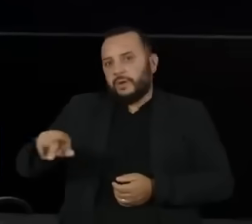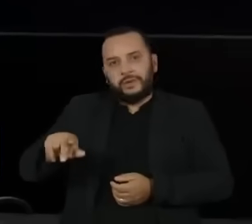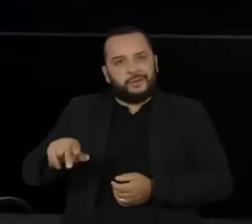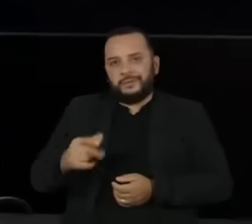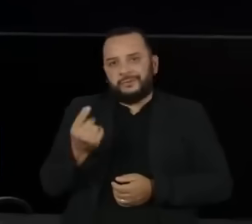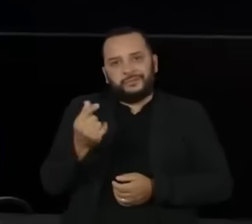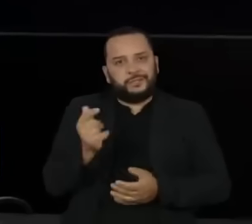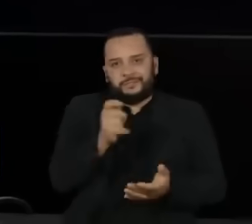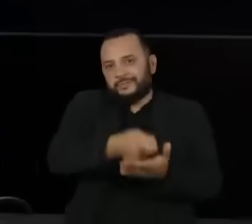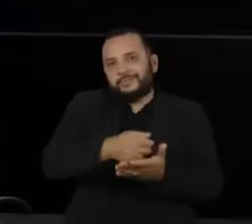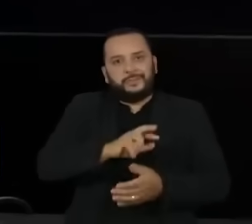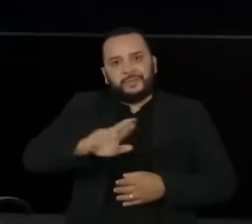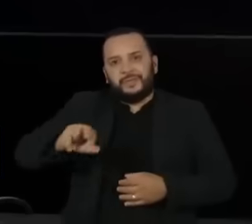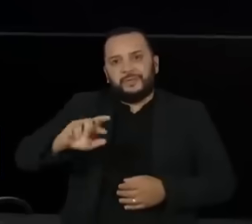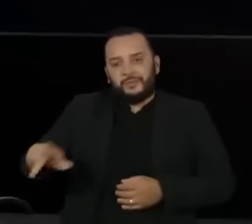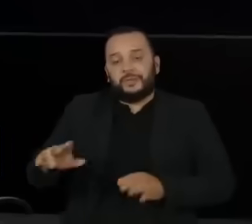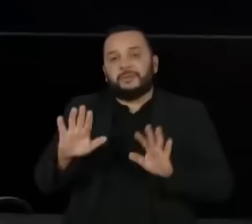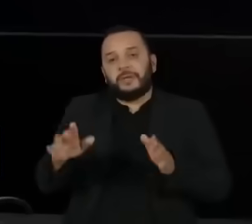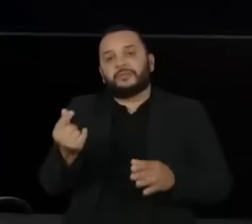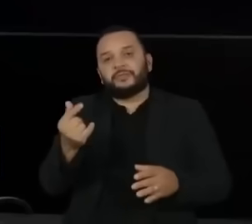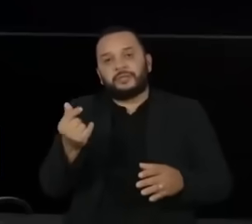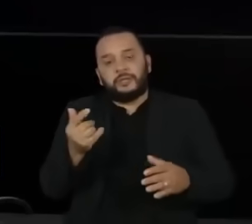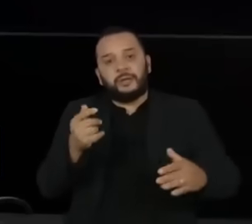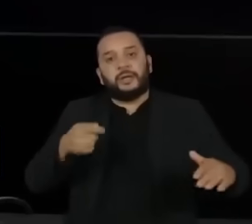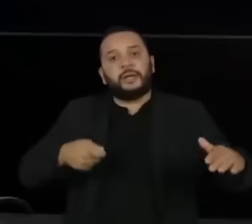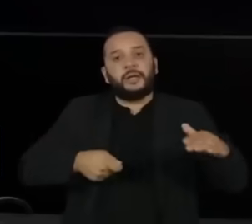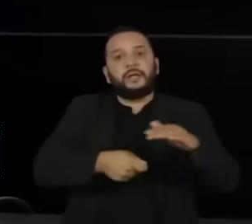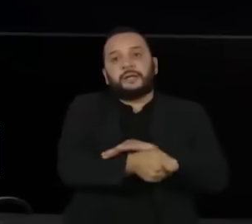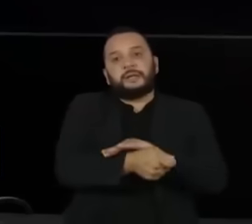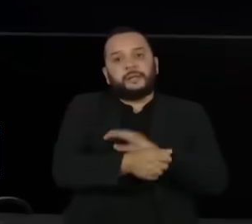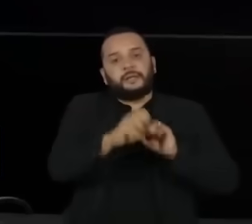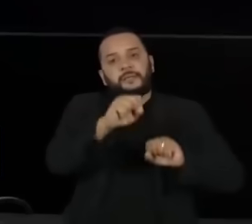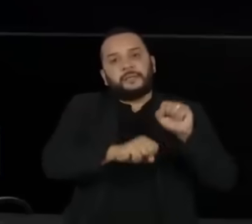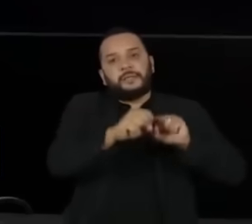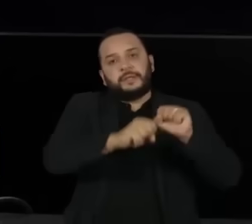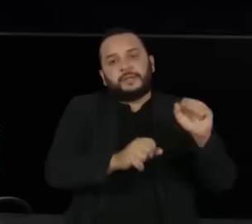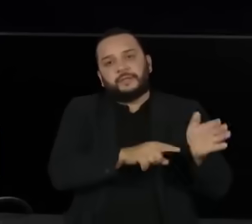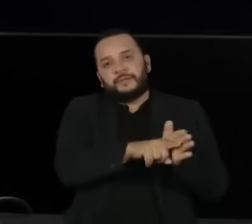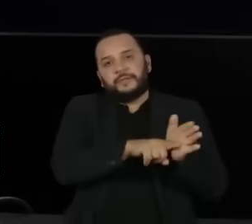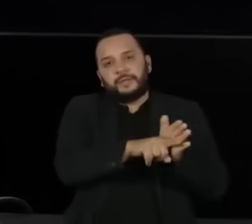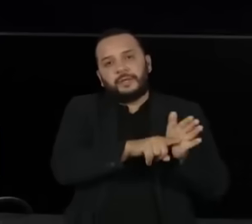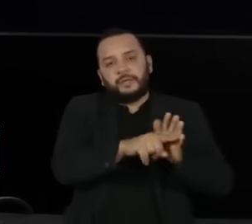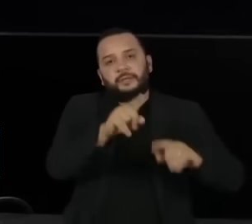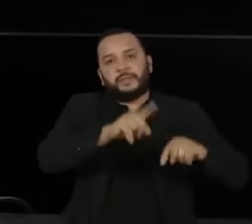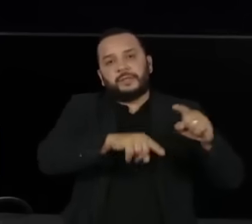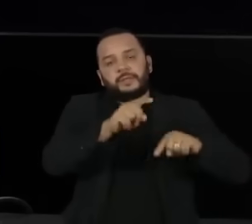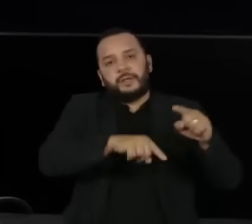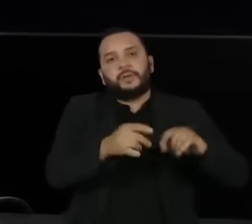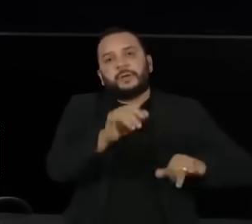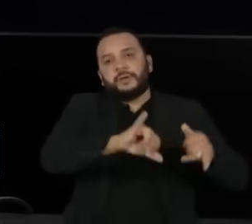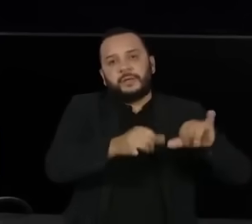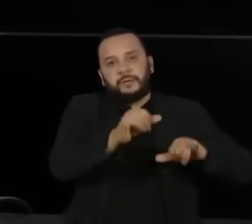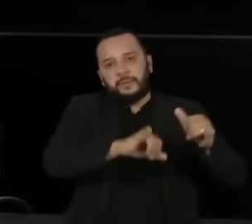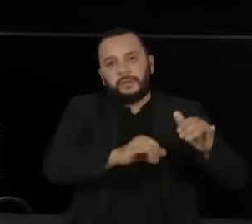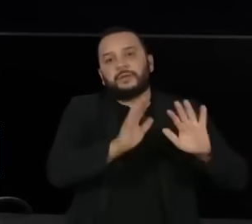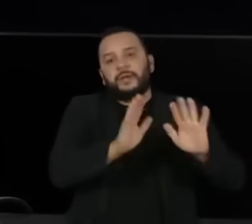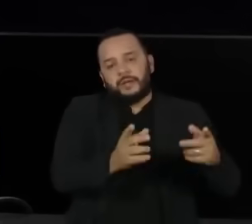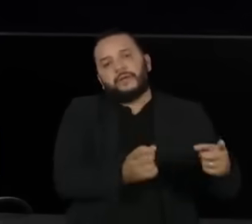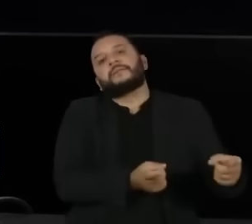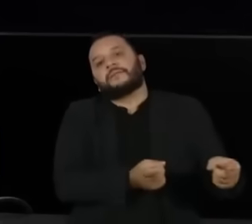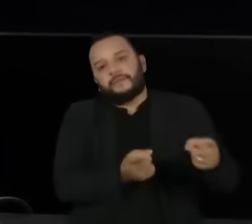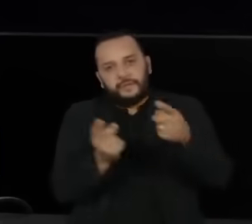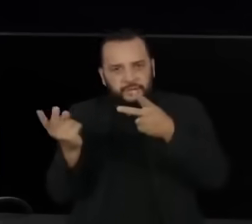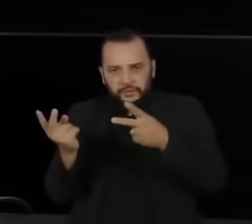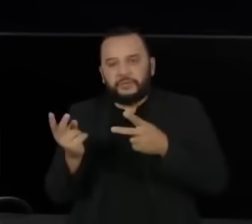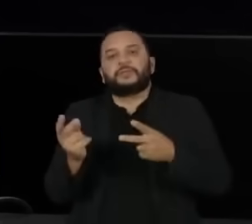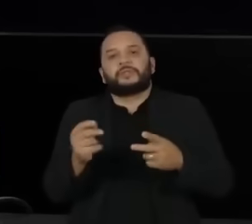que esse valor entrava na conta da empresa investigada, o produto químico era faturado, e a nota era faturada e o